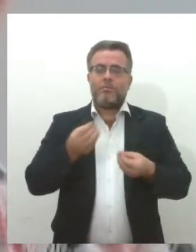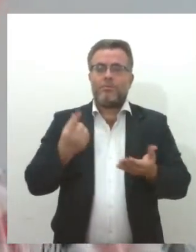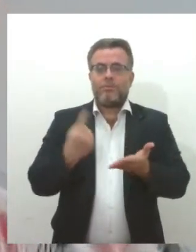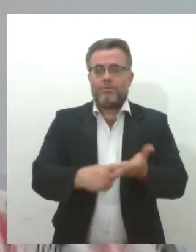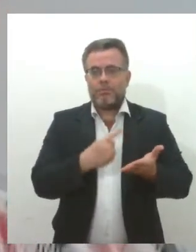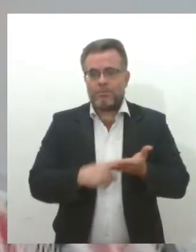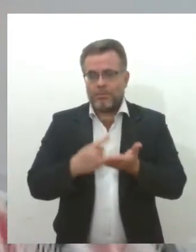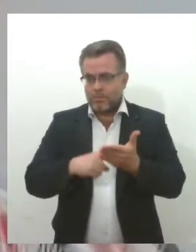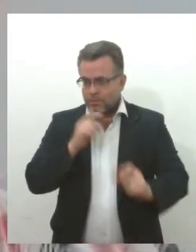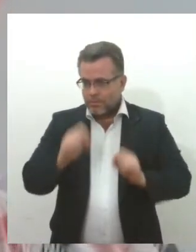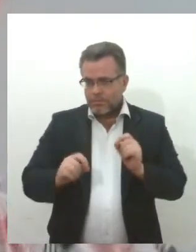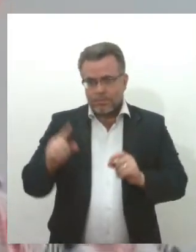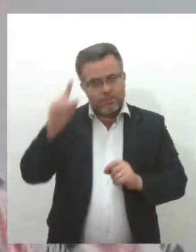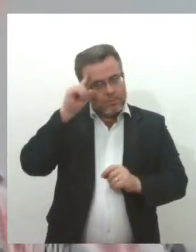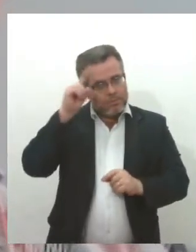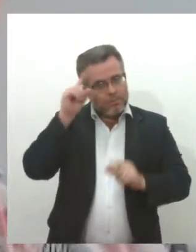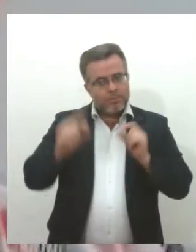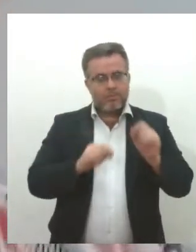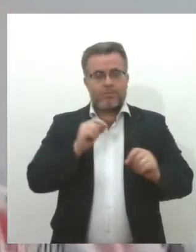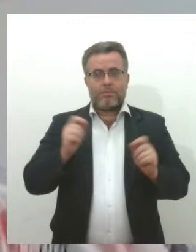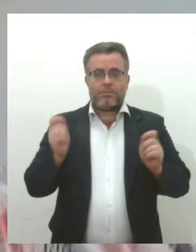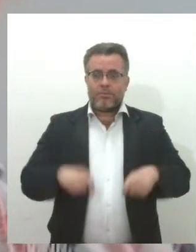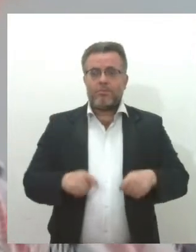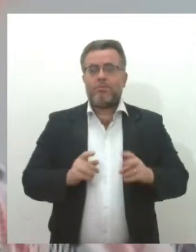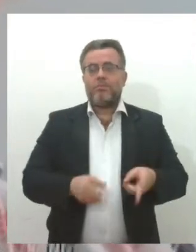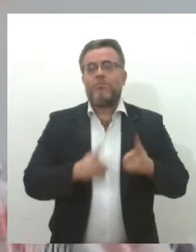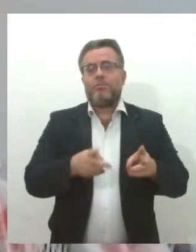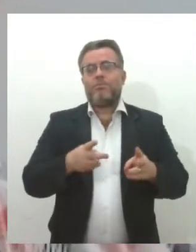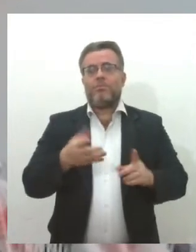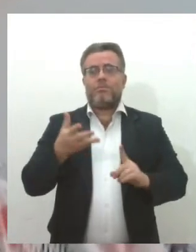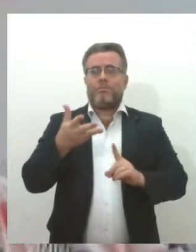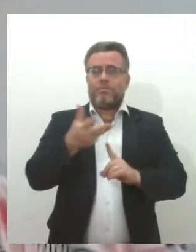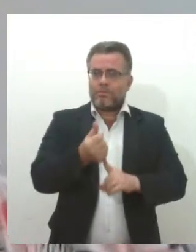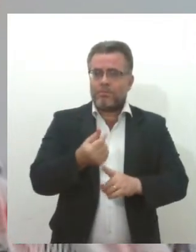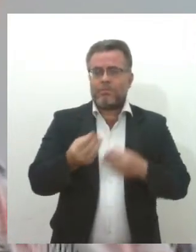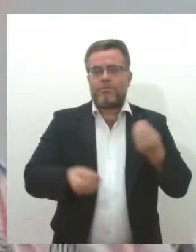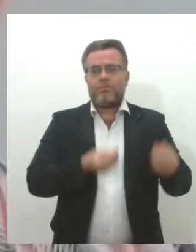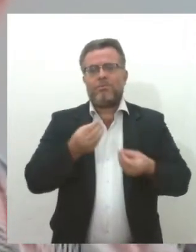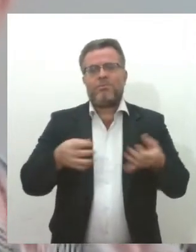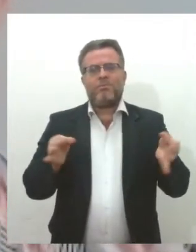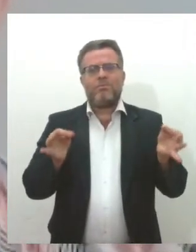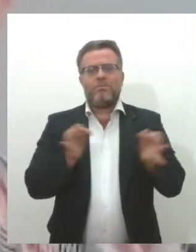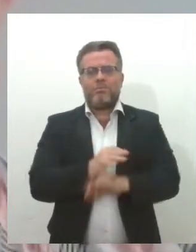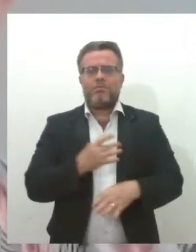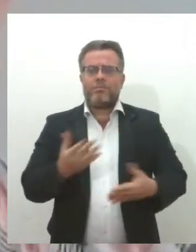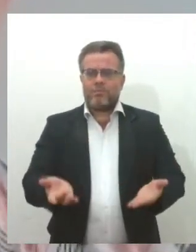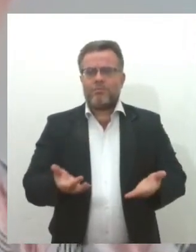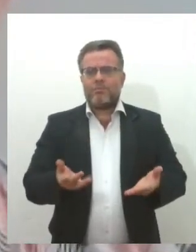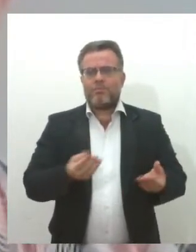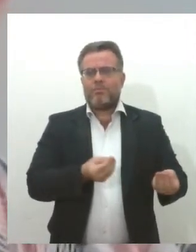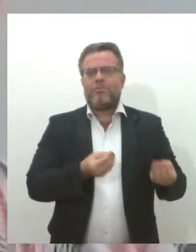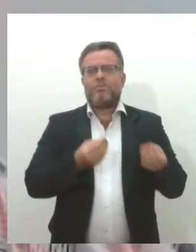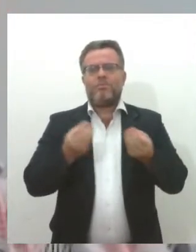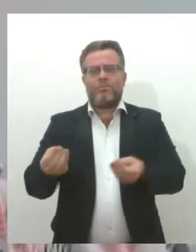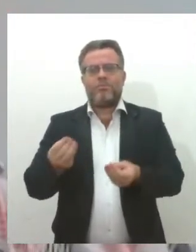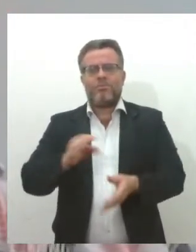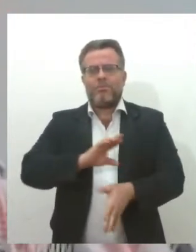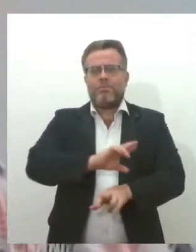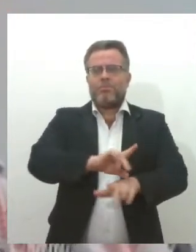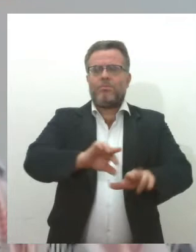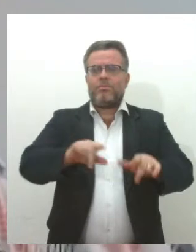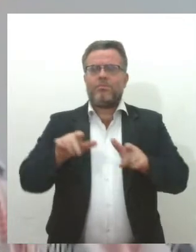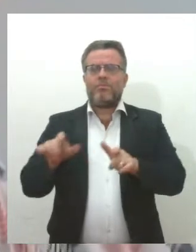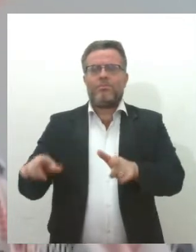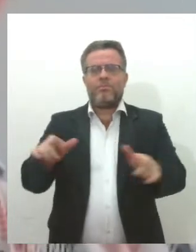a ser um dia a dia a aqui para ser transportada para diversos